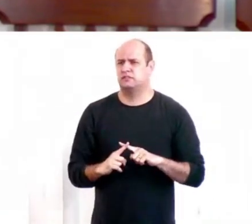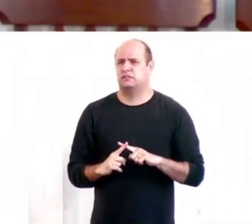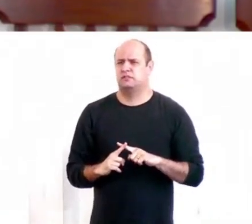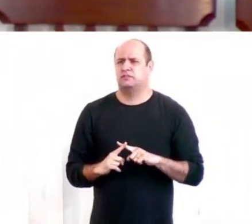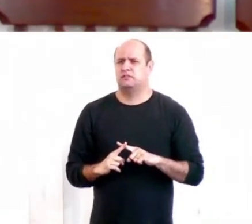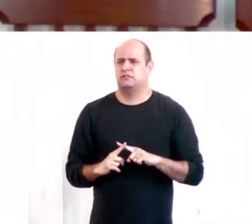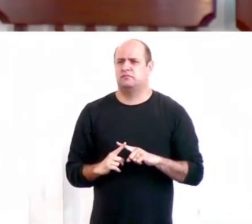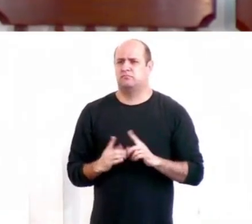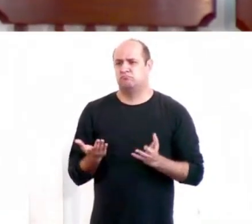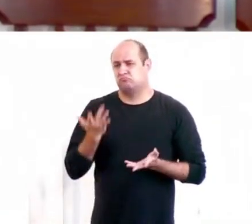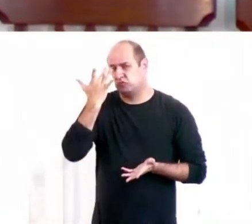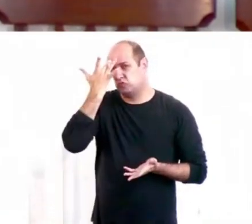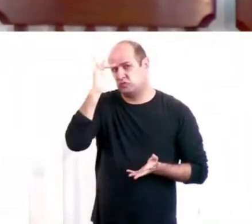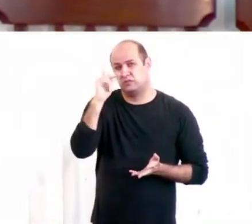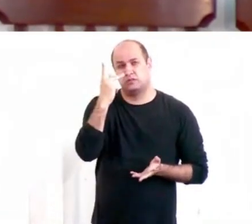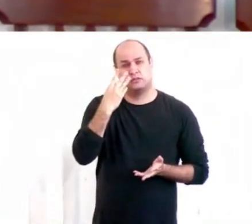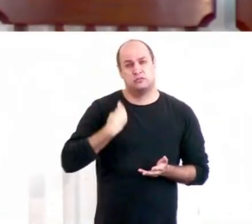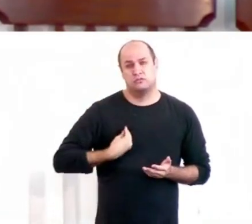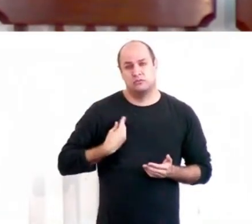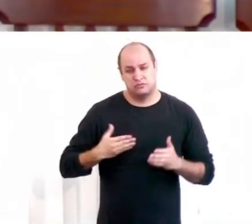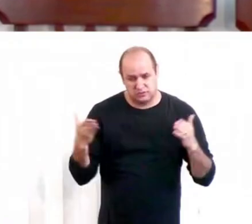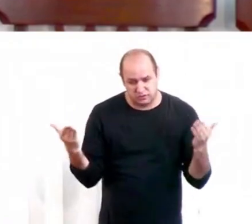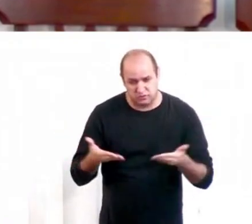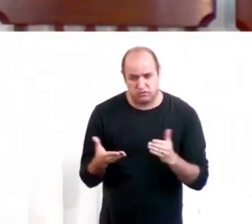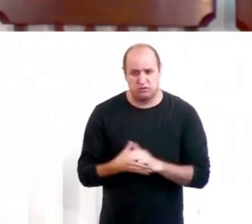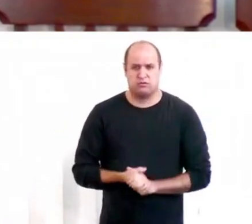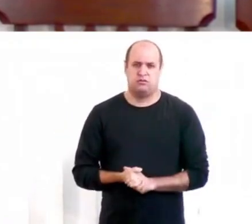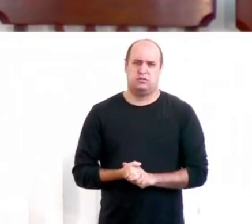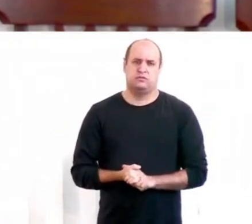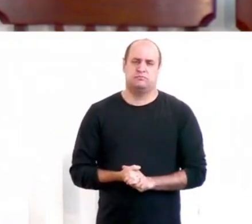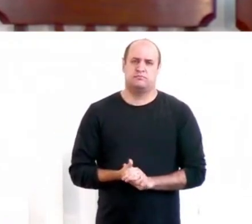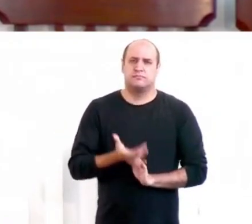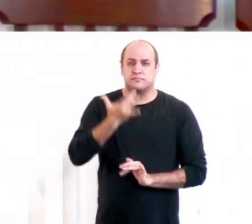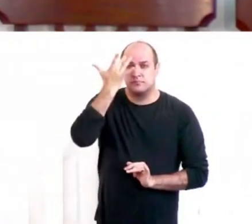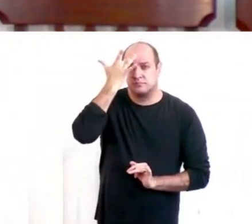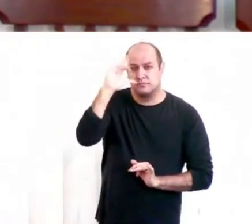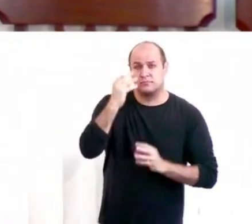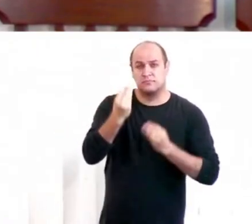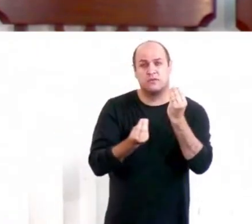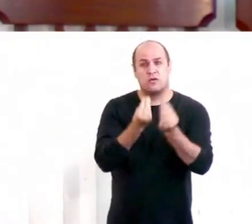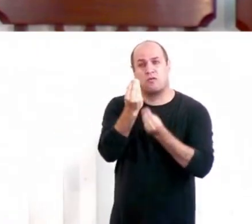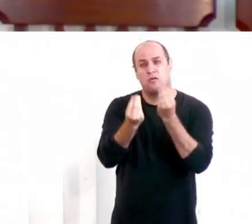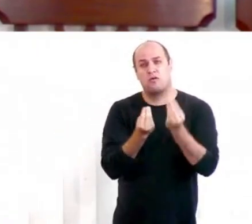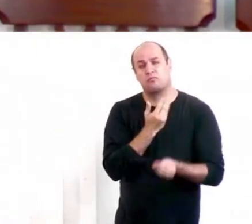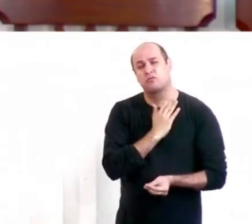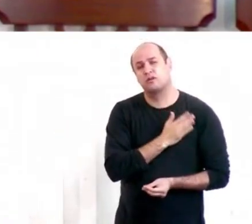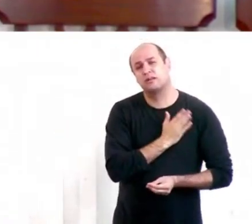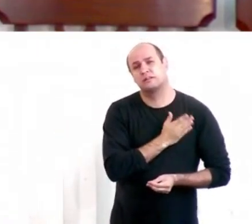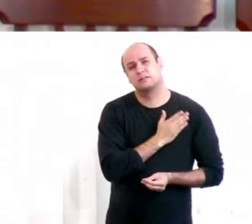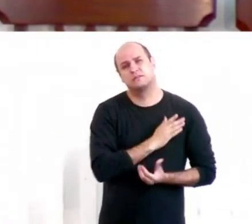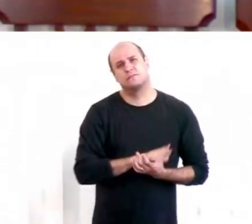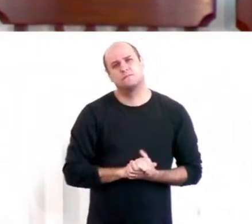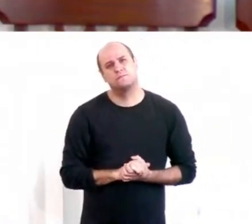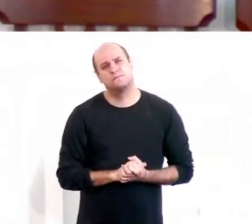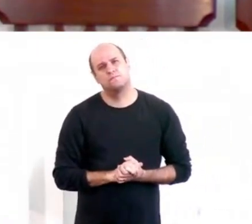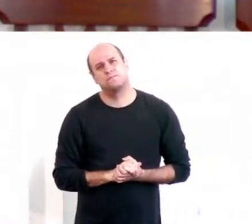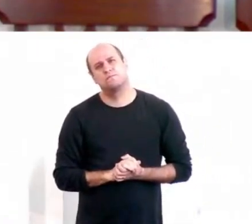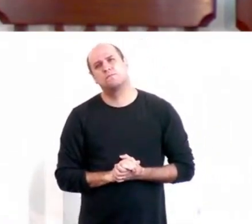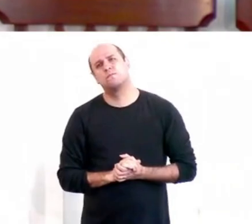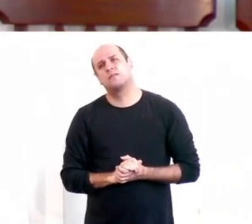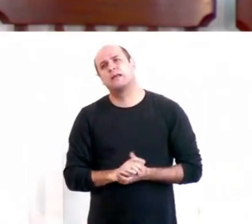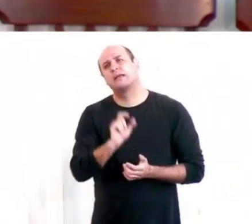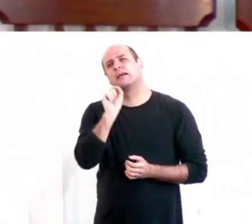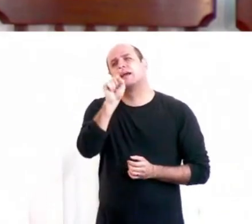eu não sei como anda a sua vida nesse momento, não sei como está seu coração, quais têm sido os seus pedidos